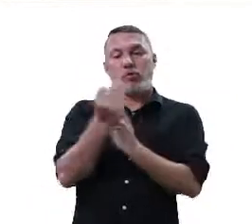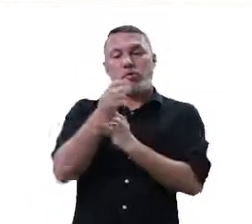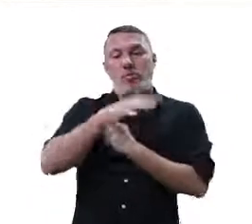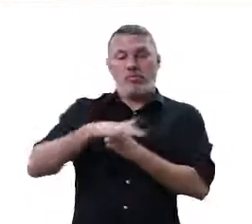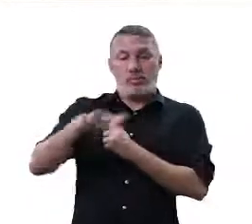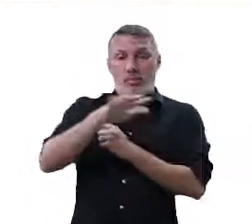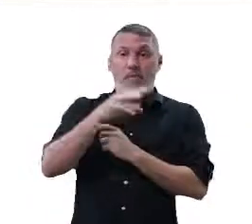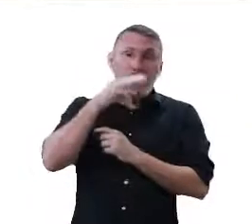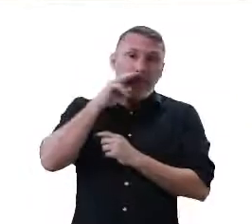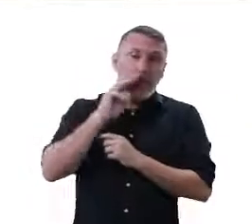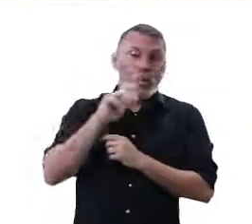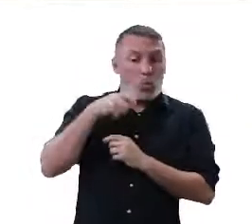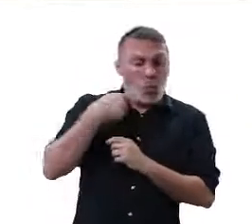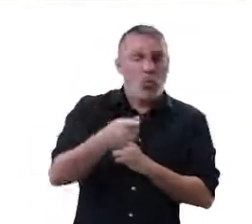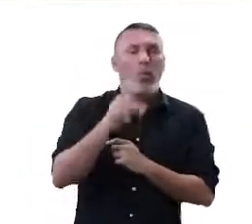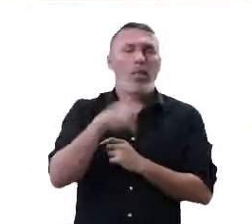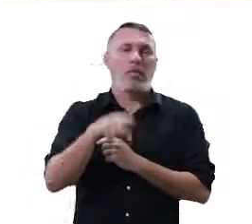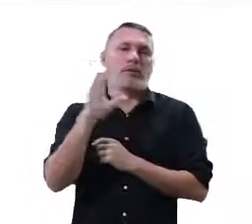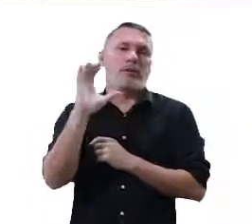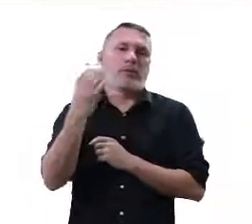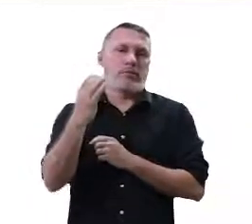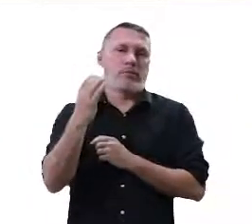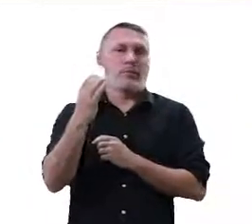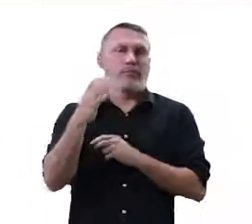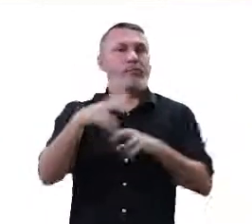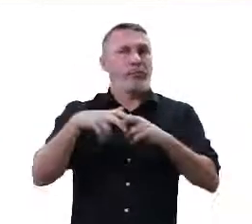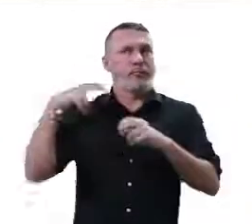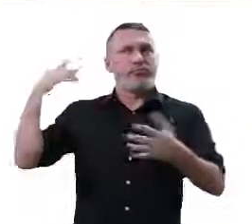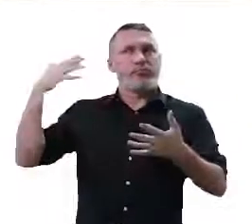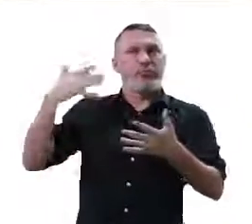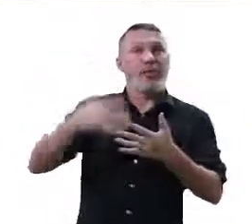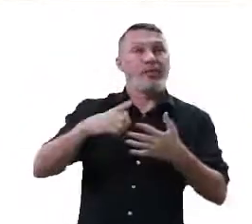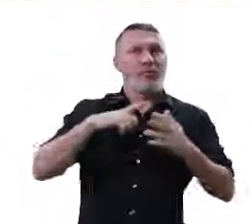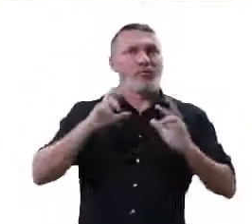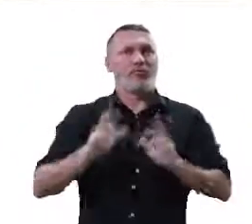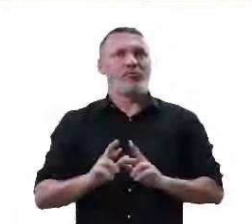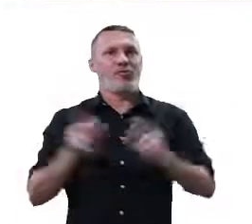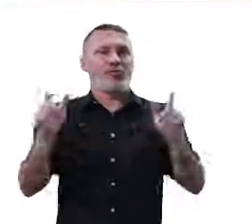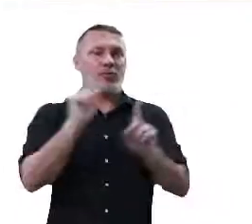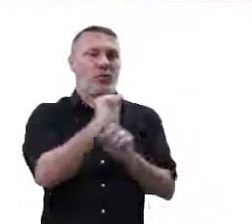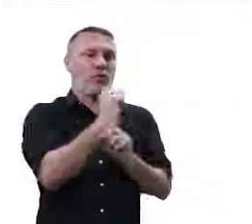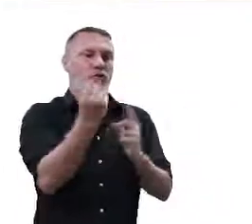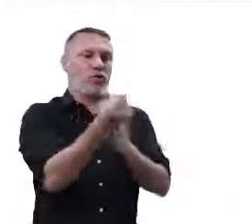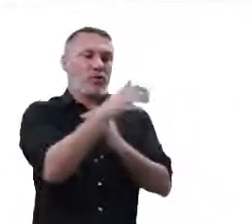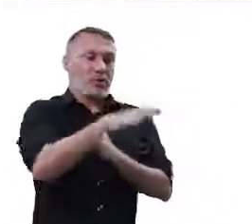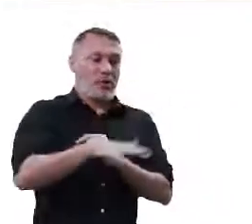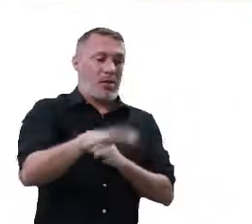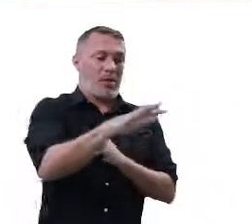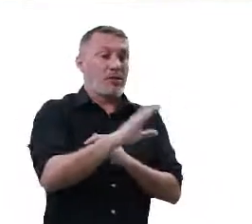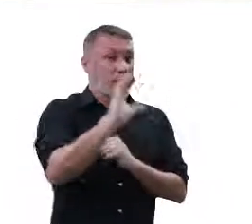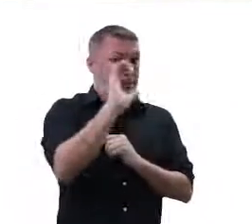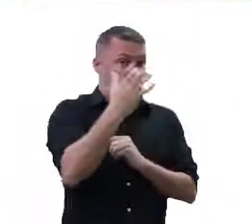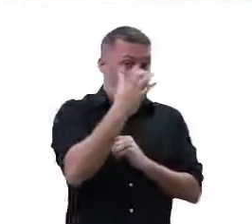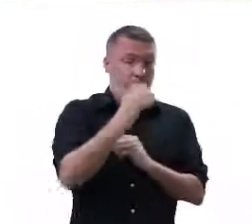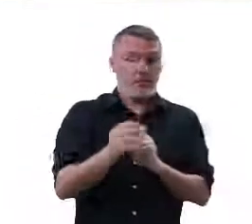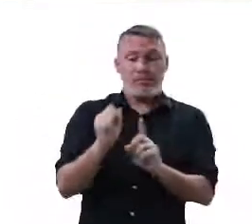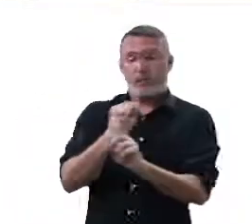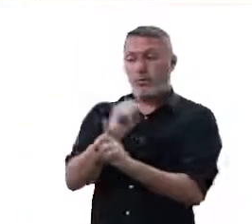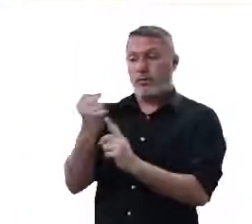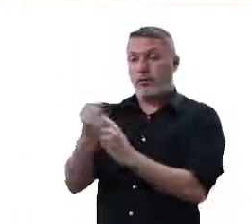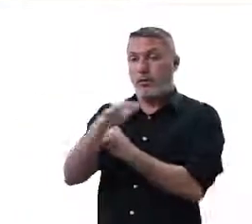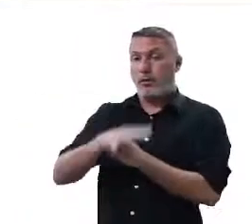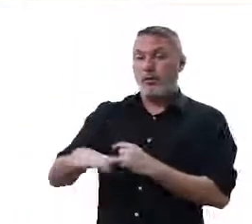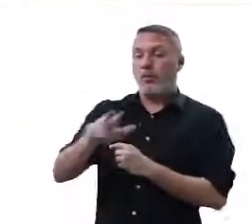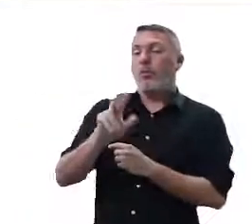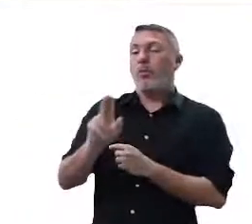socialismo de socialismo científico, certo? Então Está aí a diferença entre socialismo